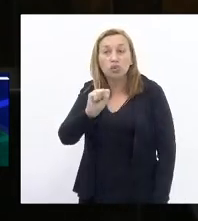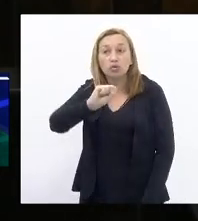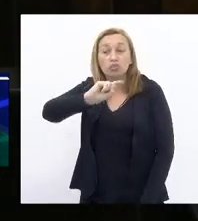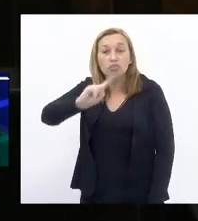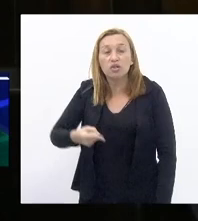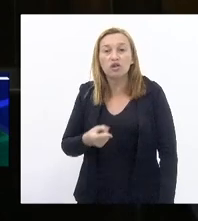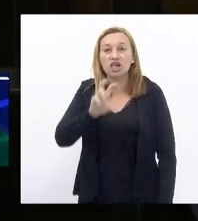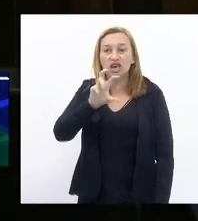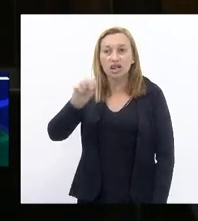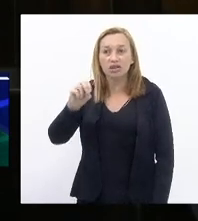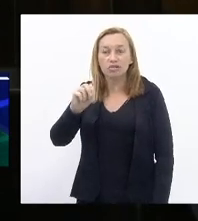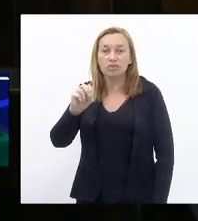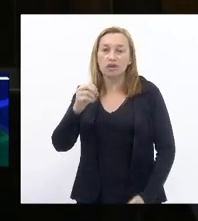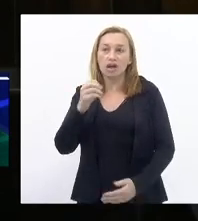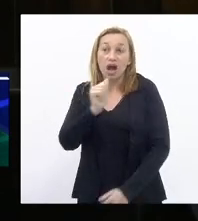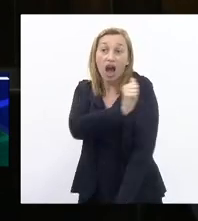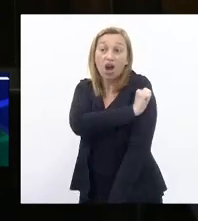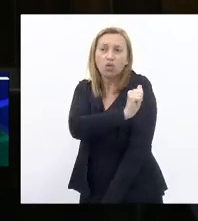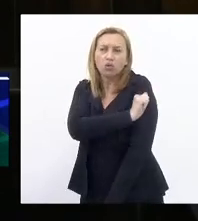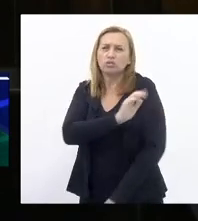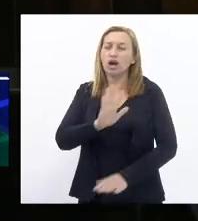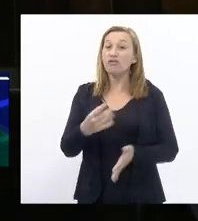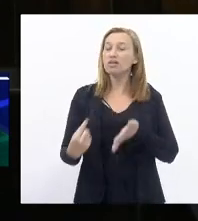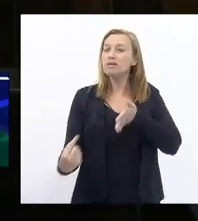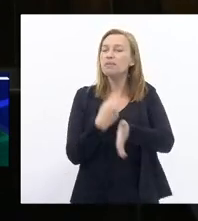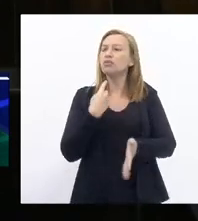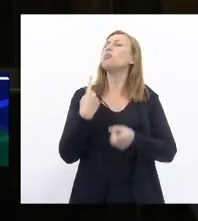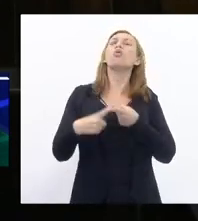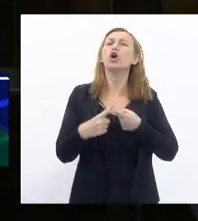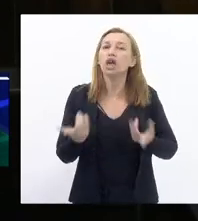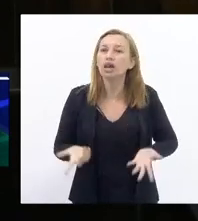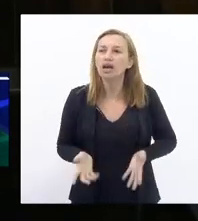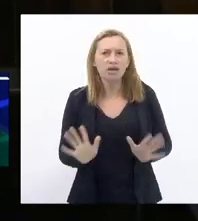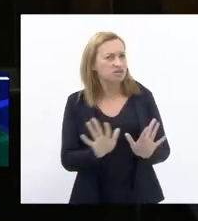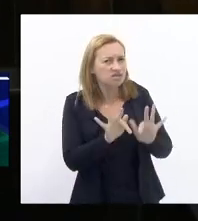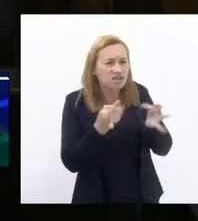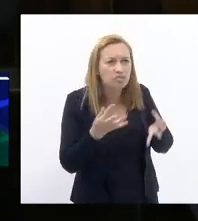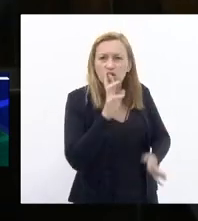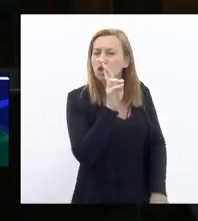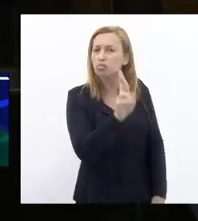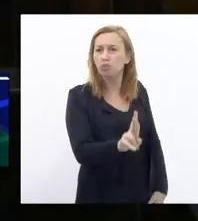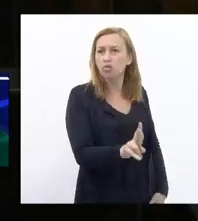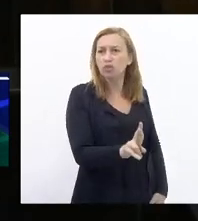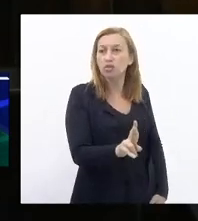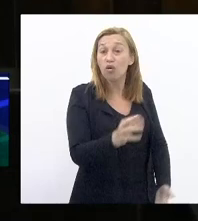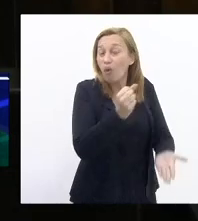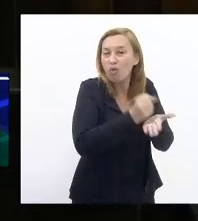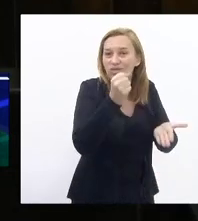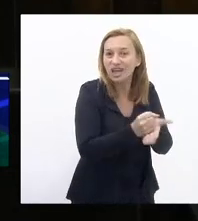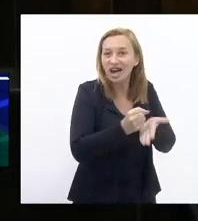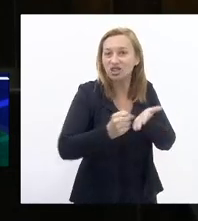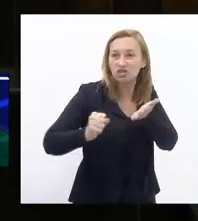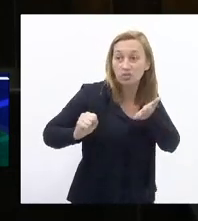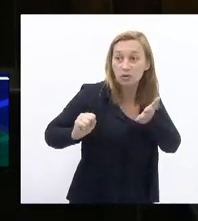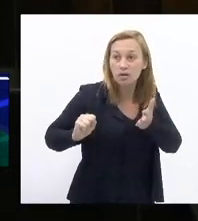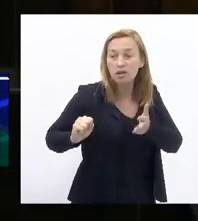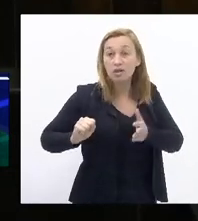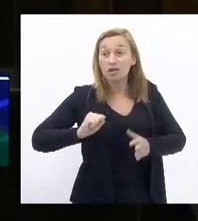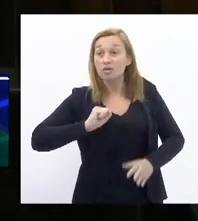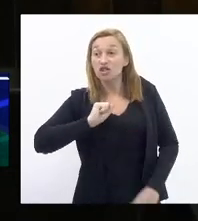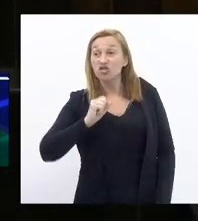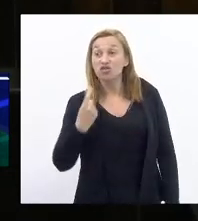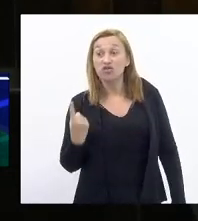alunos. Aí vocês vão me perguntar por quê. É simples. São contratos milionários dentro daquela